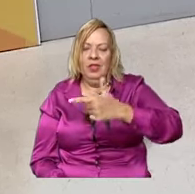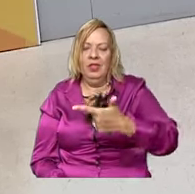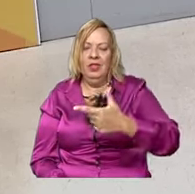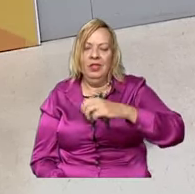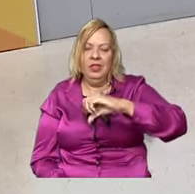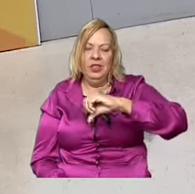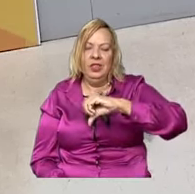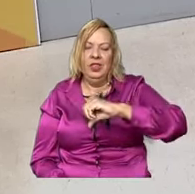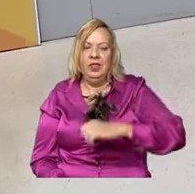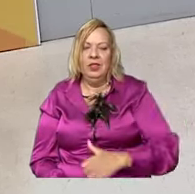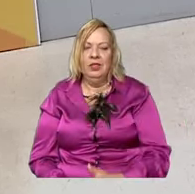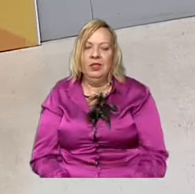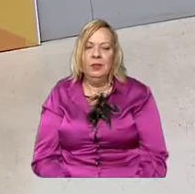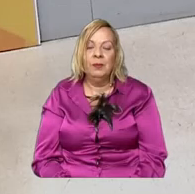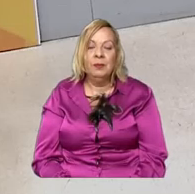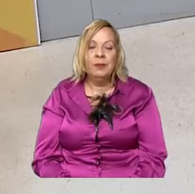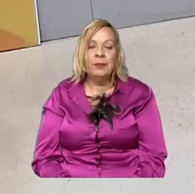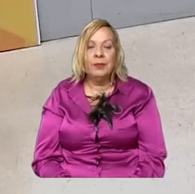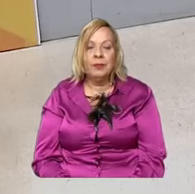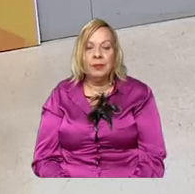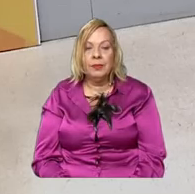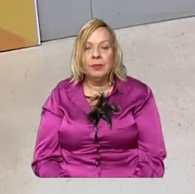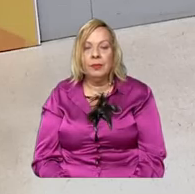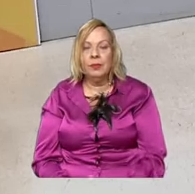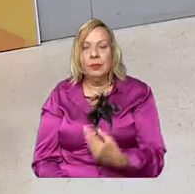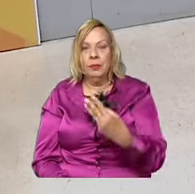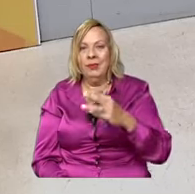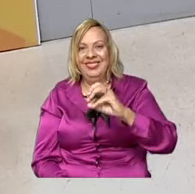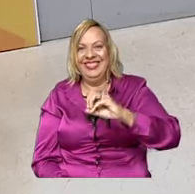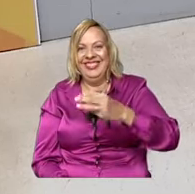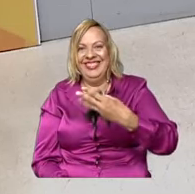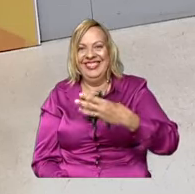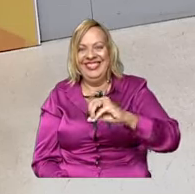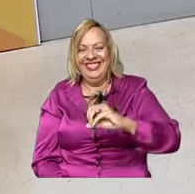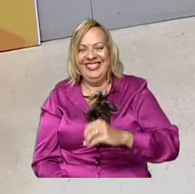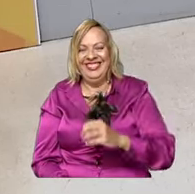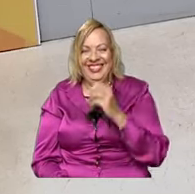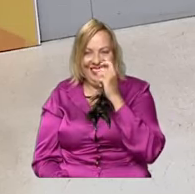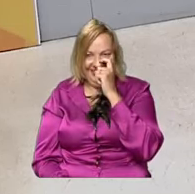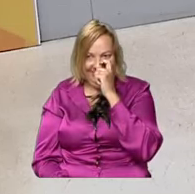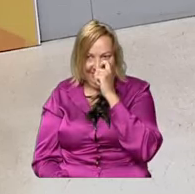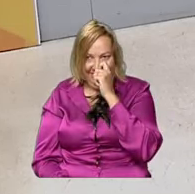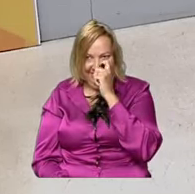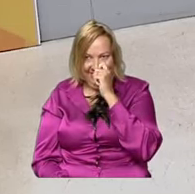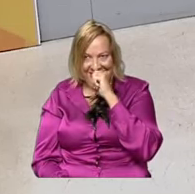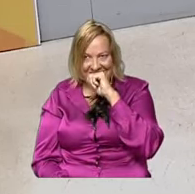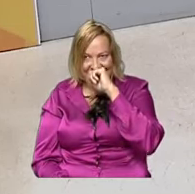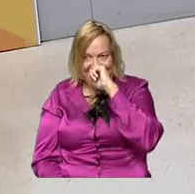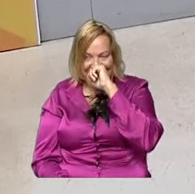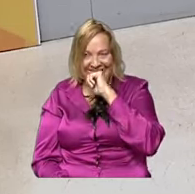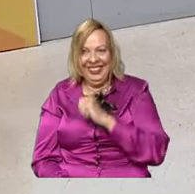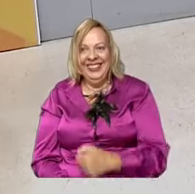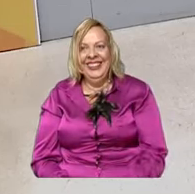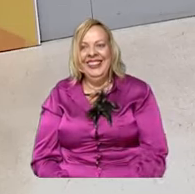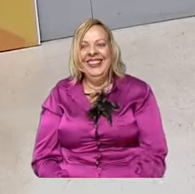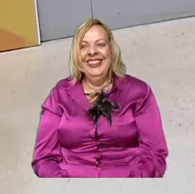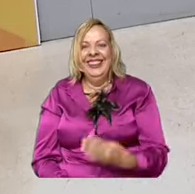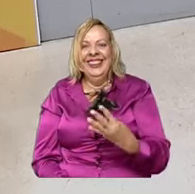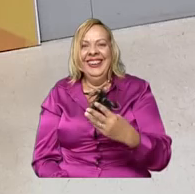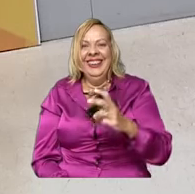29. 29. Número 30. 30. Bola de número 30. Marque 30.